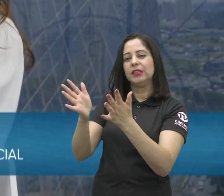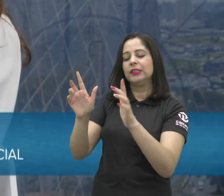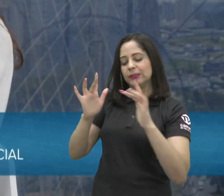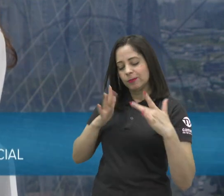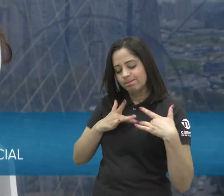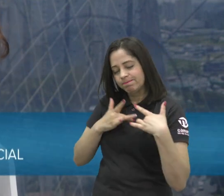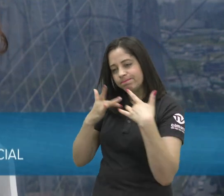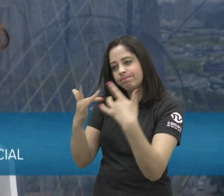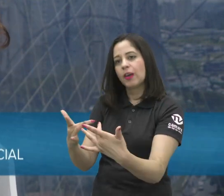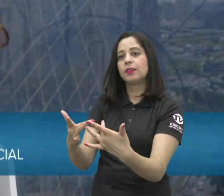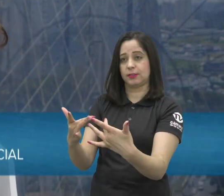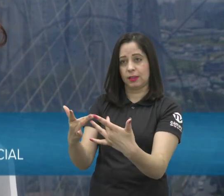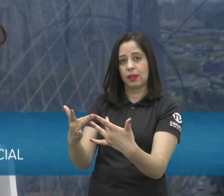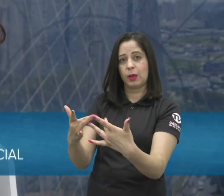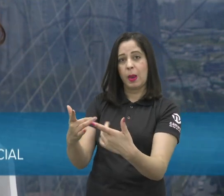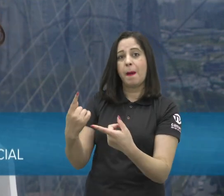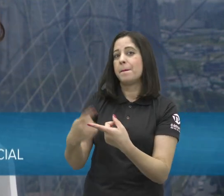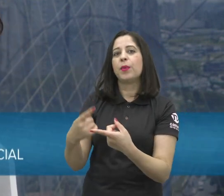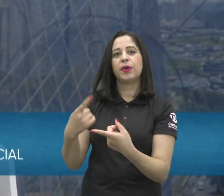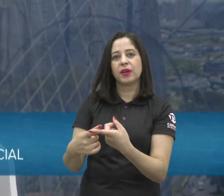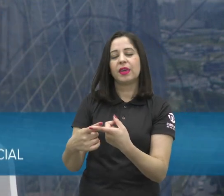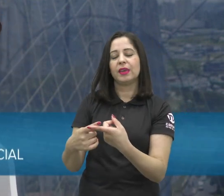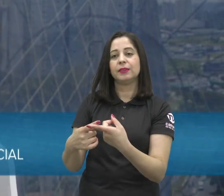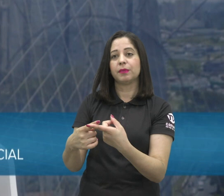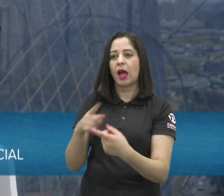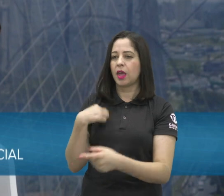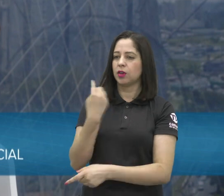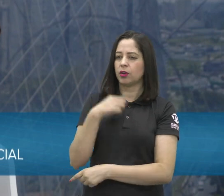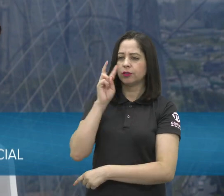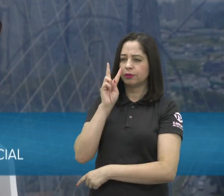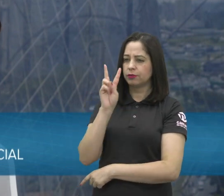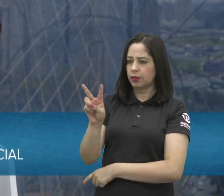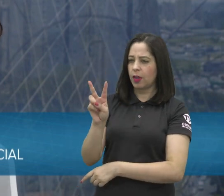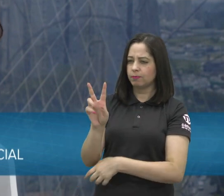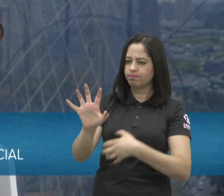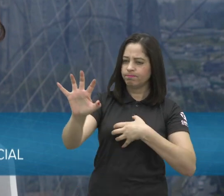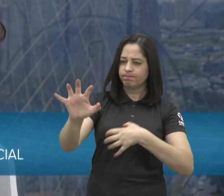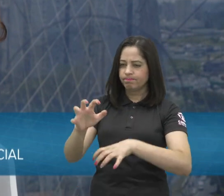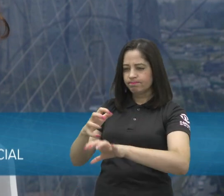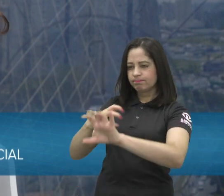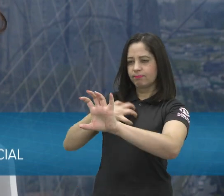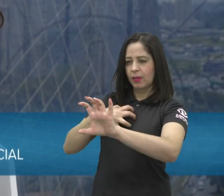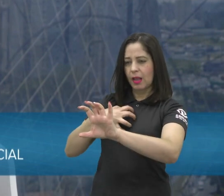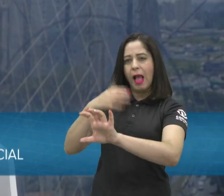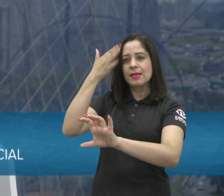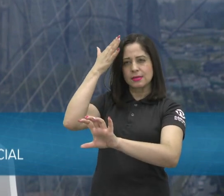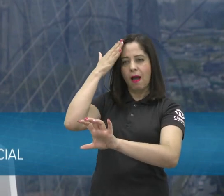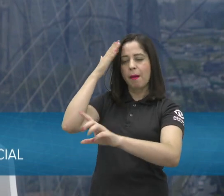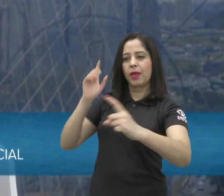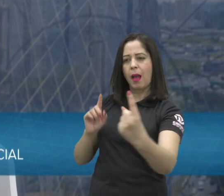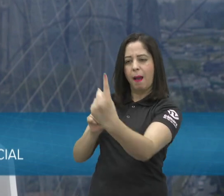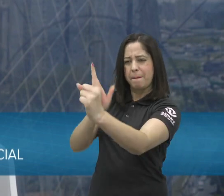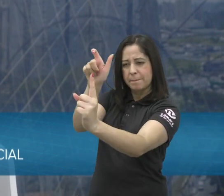também, porque a partir disso você tem um outro olhar sobre aquela pessoa. Quando eu me aproximo, eu começo a ter